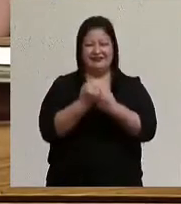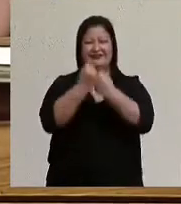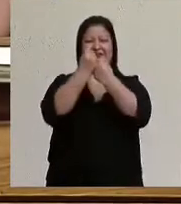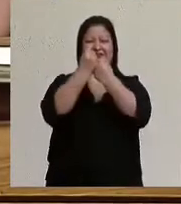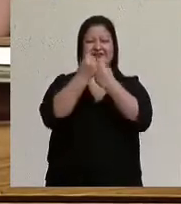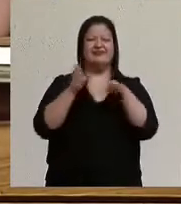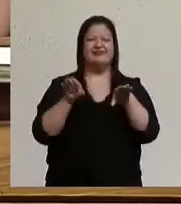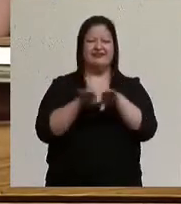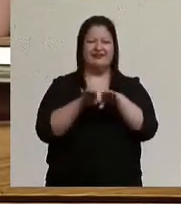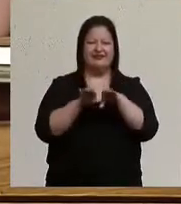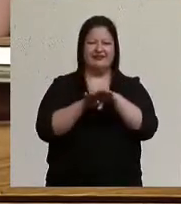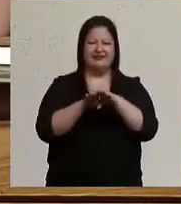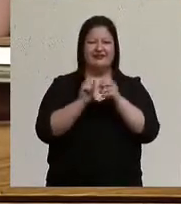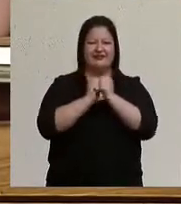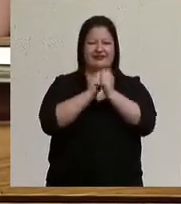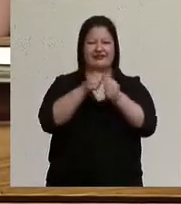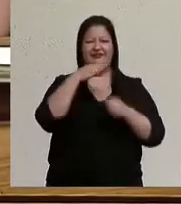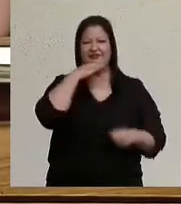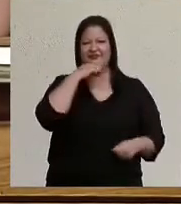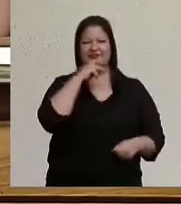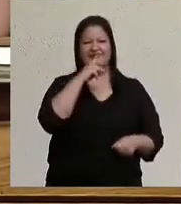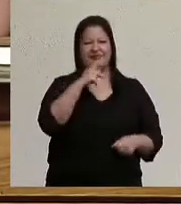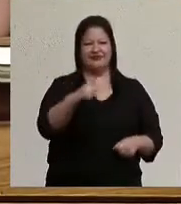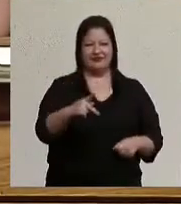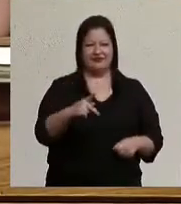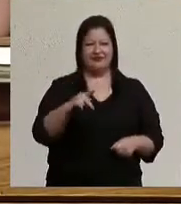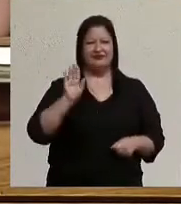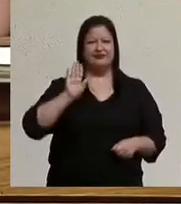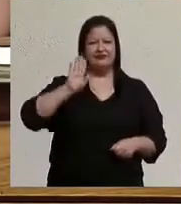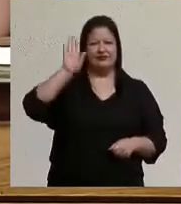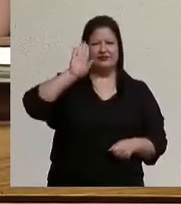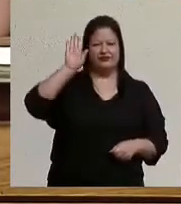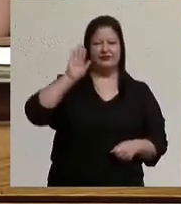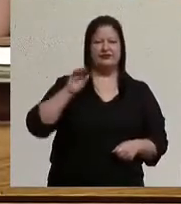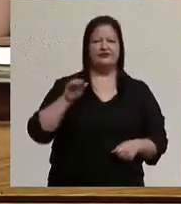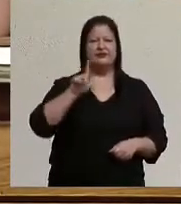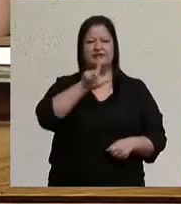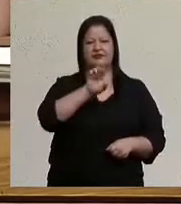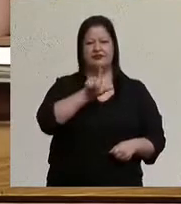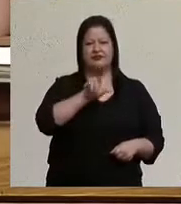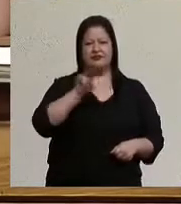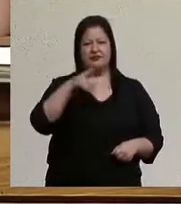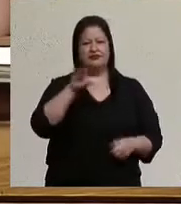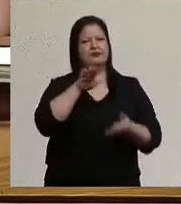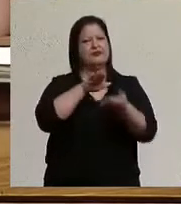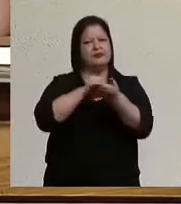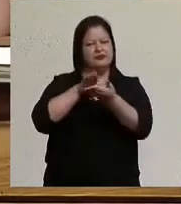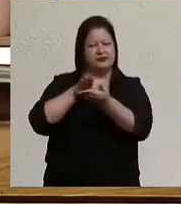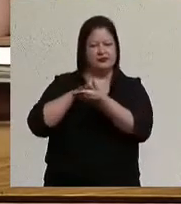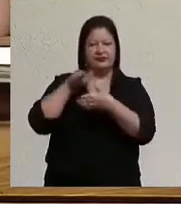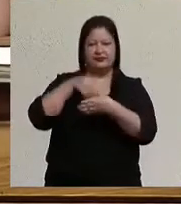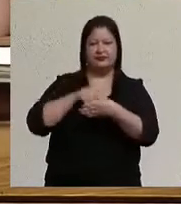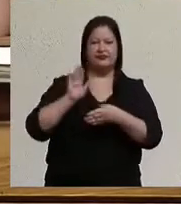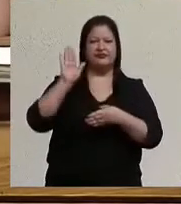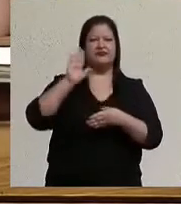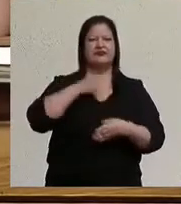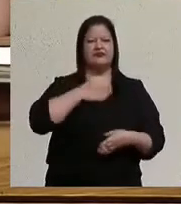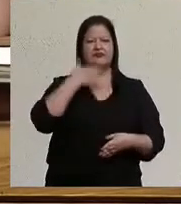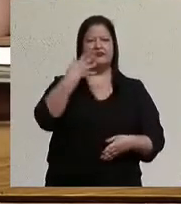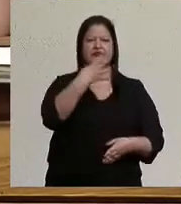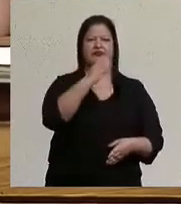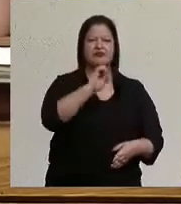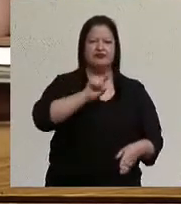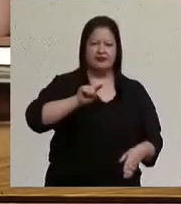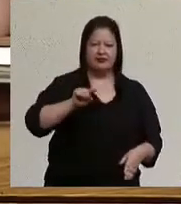ao apoio que deu que Santana de Parnaíba deu aos nossos candidatos Lelinho parabéns você surpreendeu